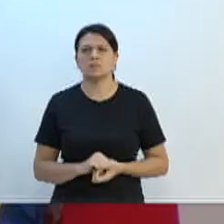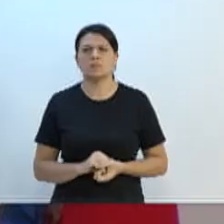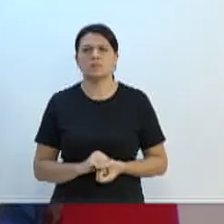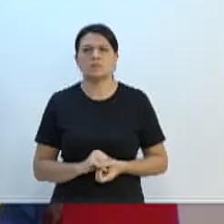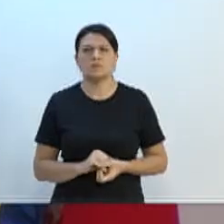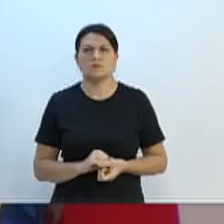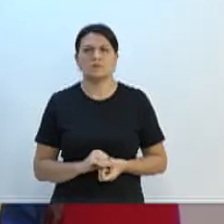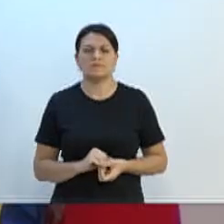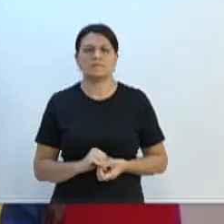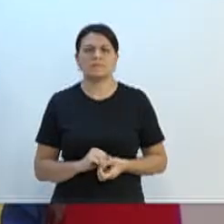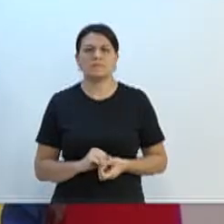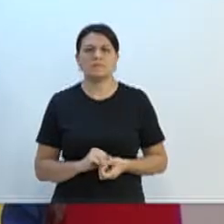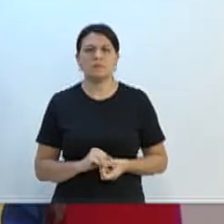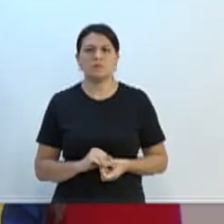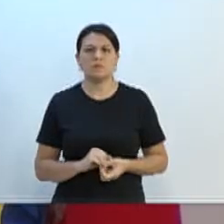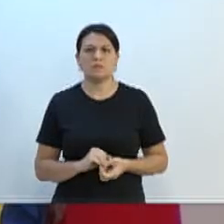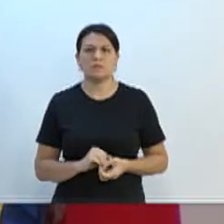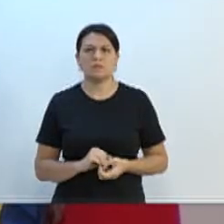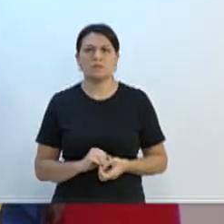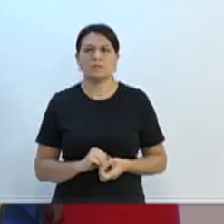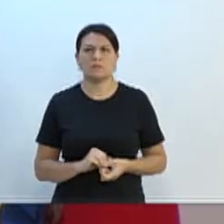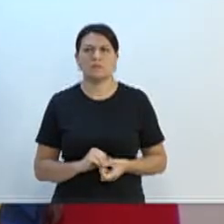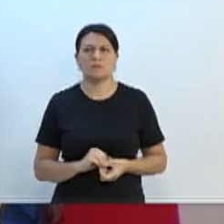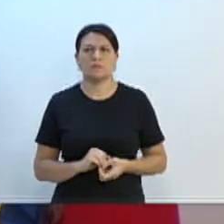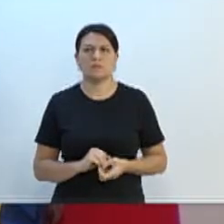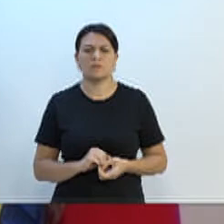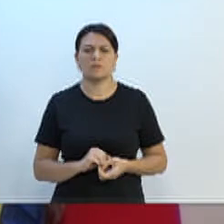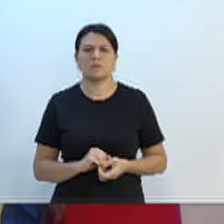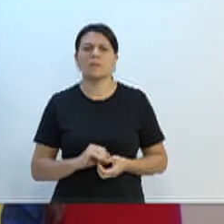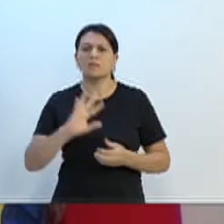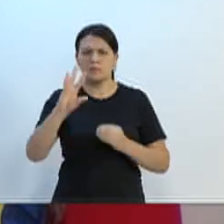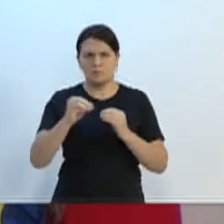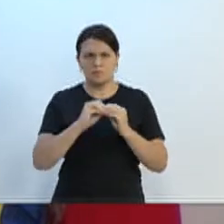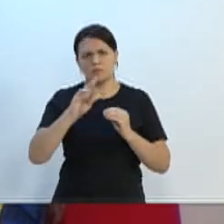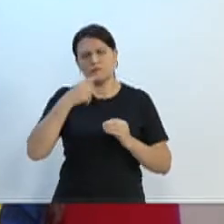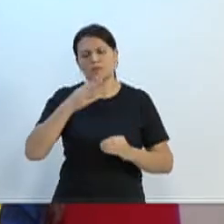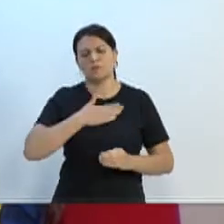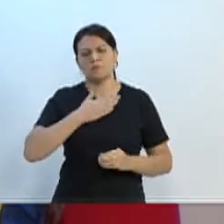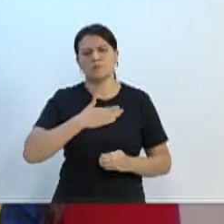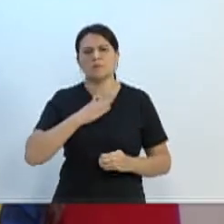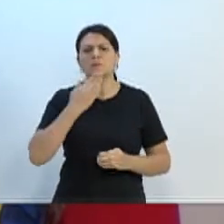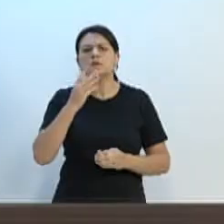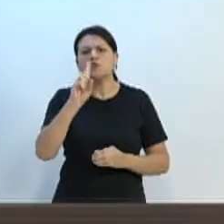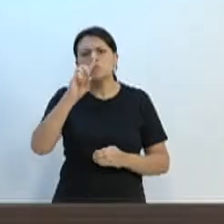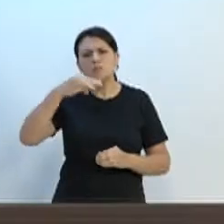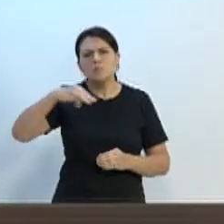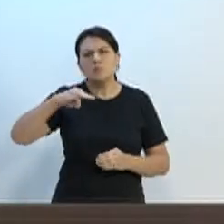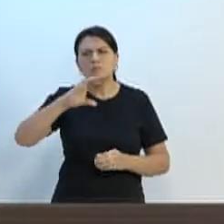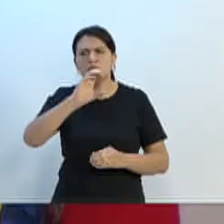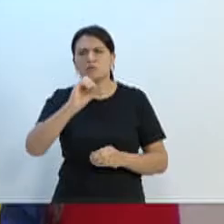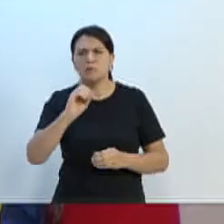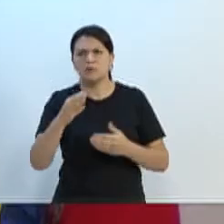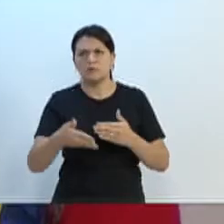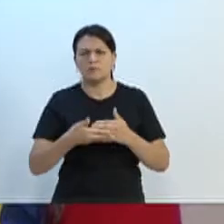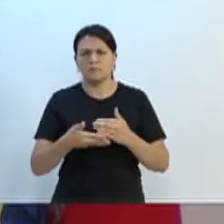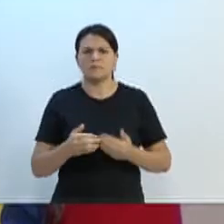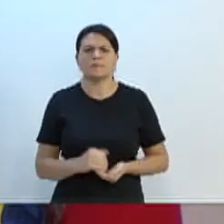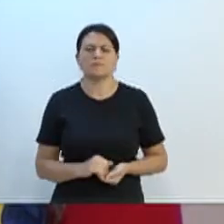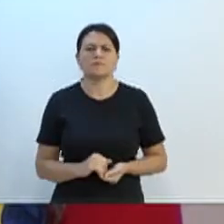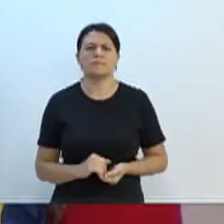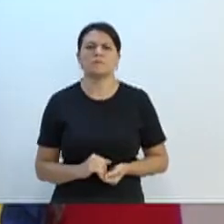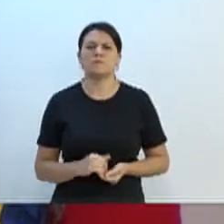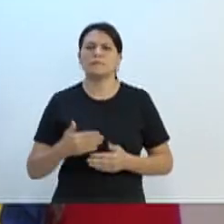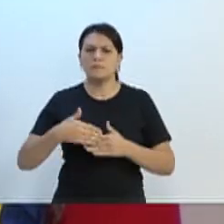Vereador Matias, eu incluo a sua fala, meu pronunciamento. Senhor presidente, só mais 1 minuto e 30 para terminar minha fala? Mais 1 minuto e 30.